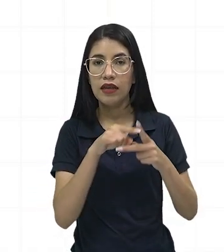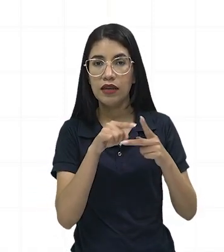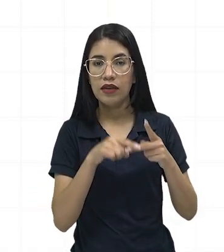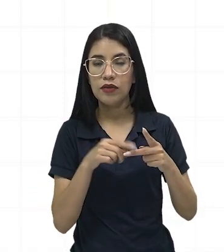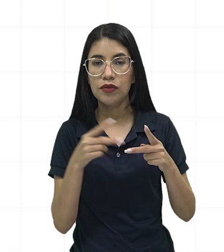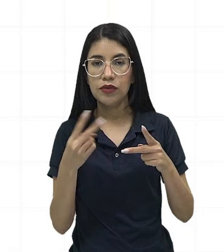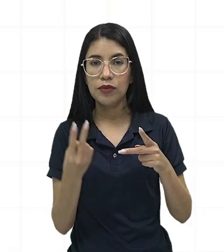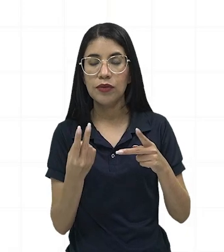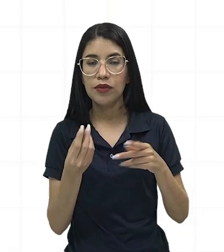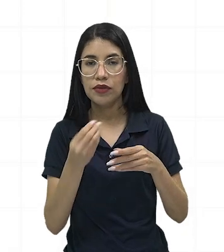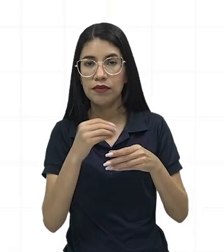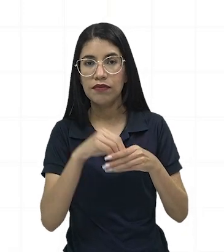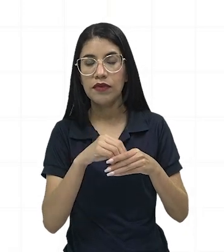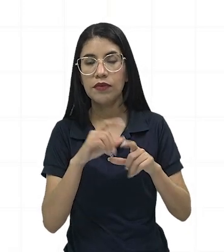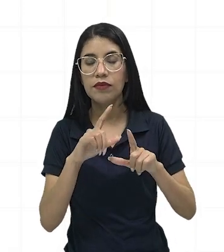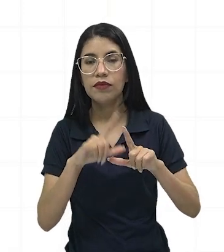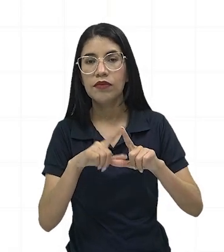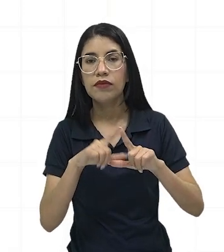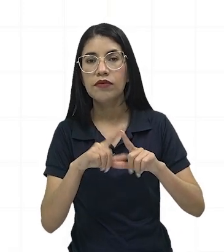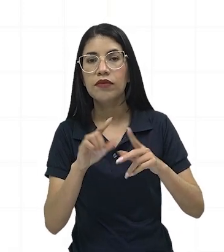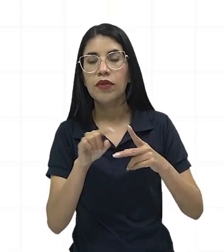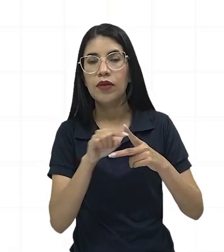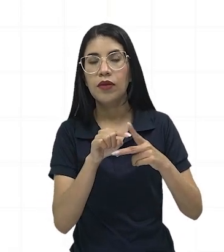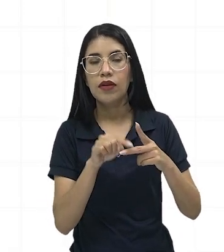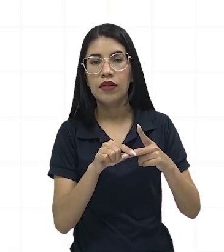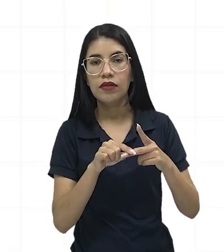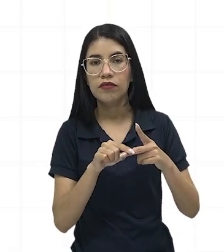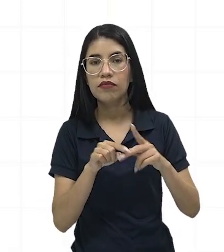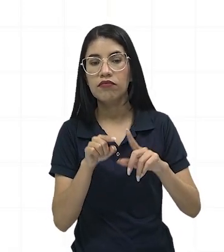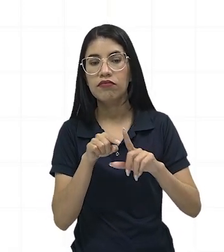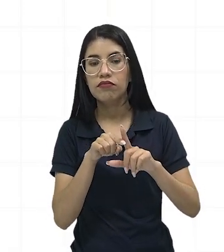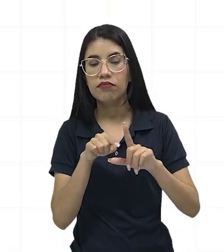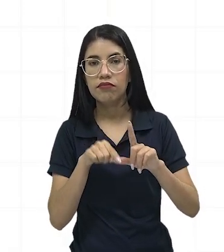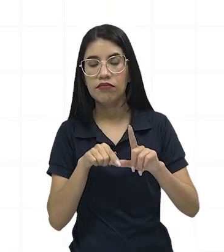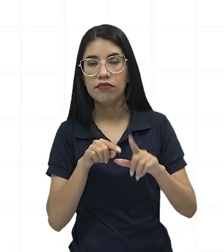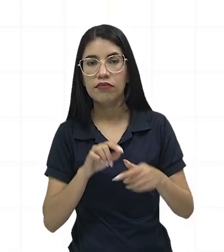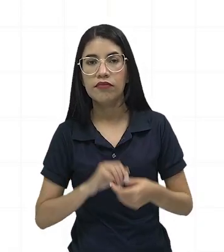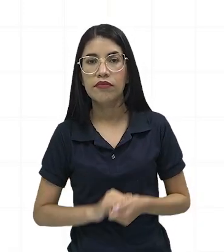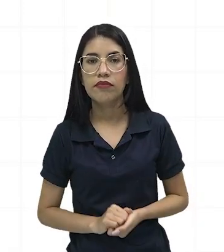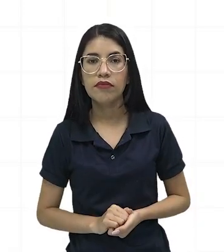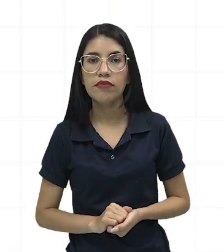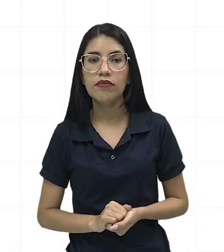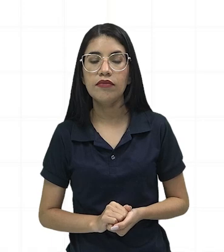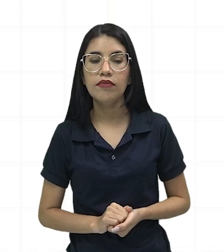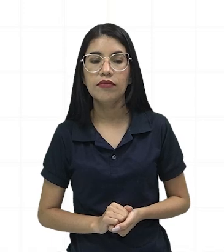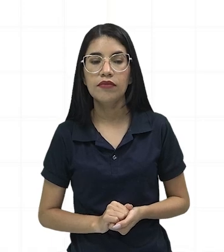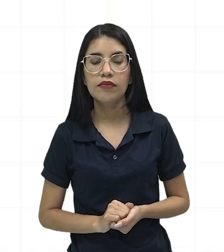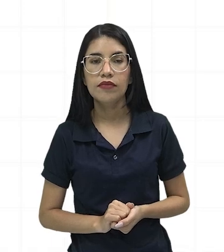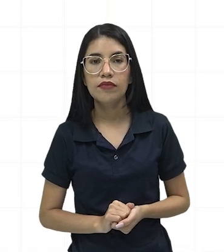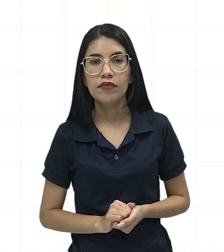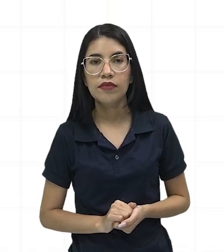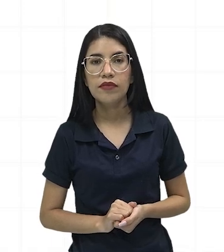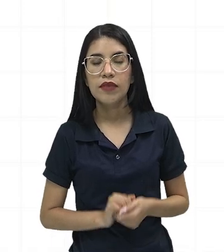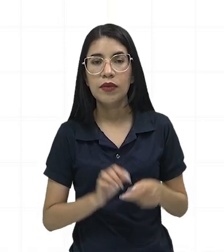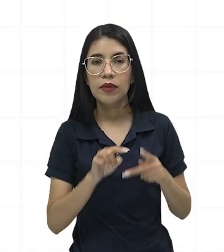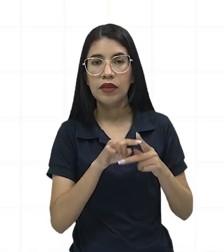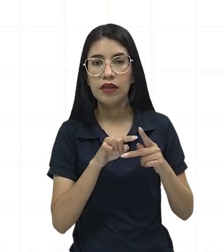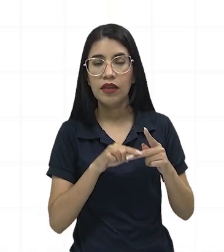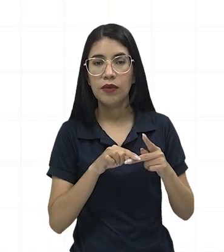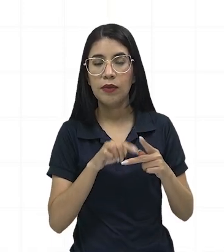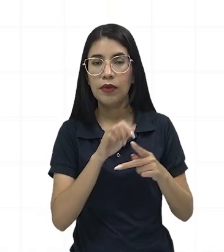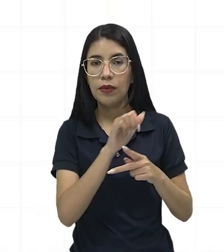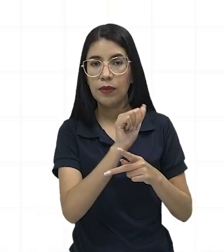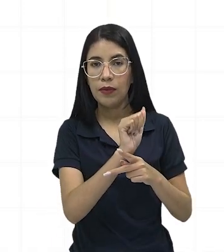internos, né, ó, que ficam aqui dentro do triângulo, certo? Então, temos um ângulo, a medida de outro ângulo, ó. Veja que eu já